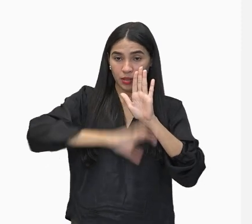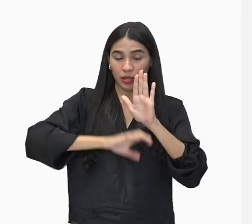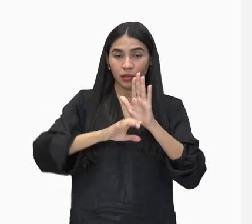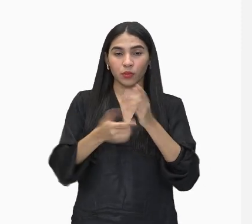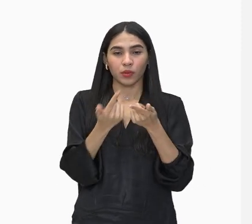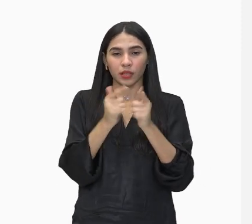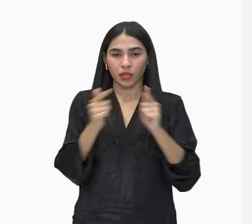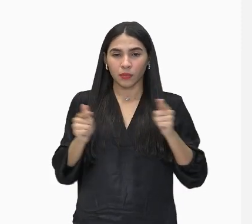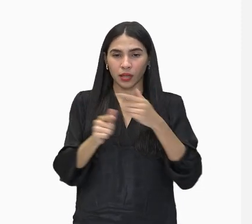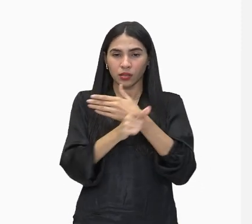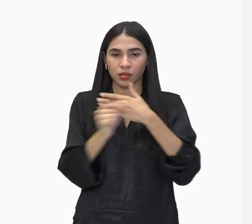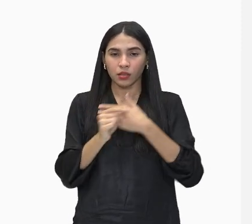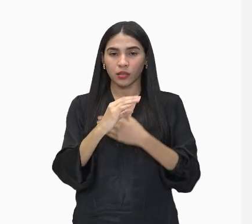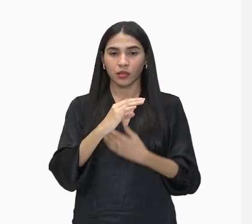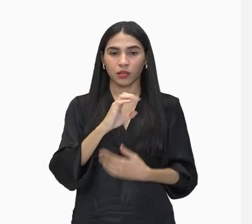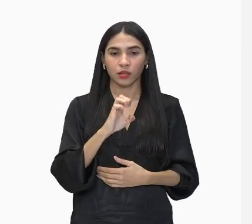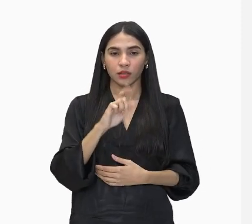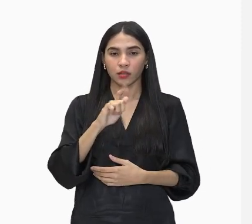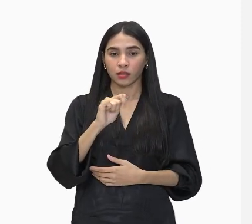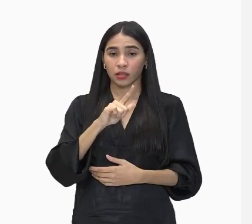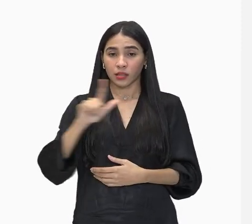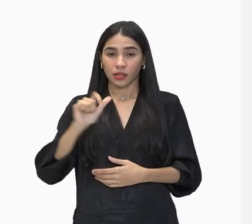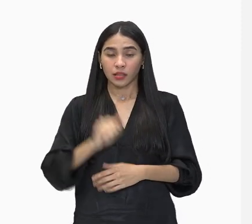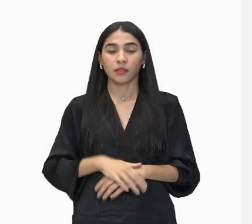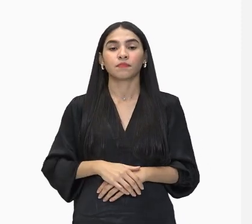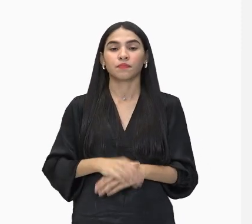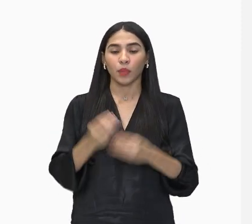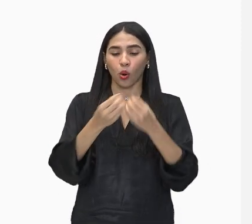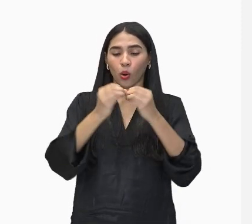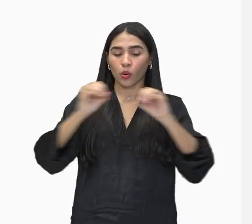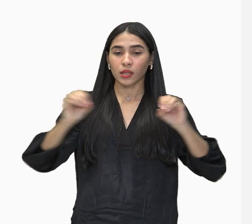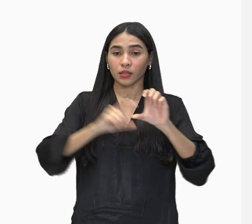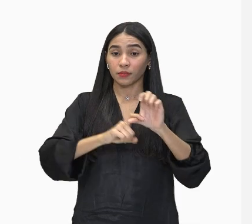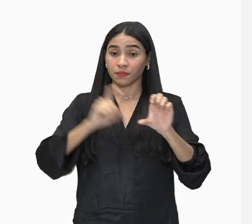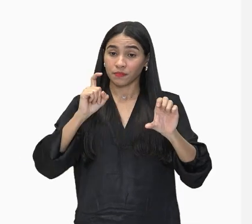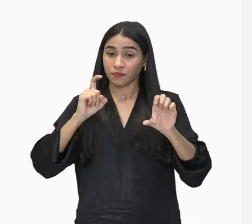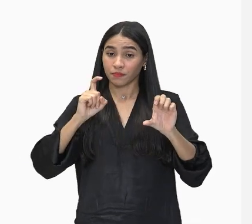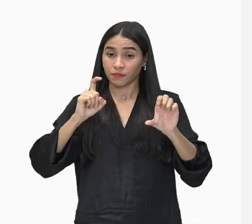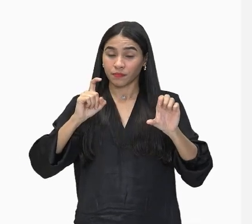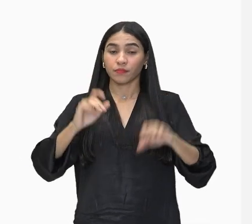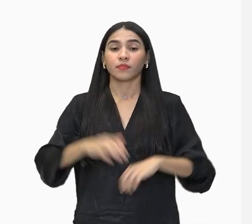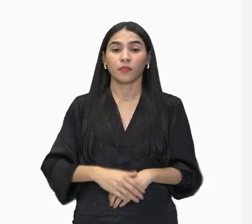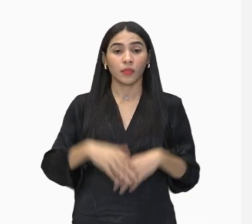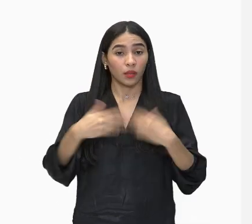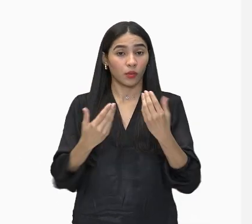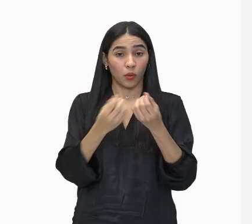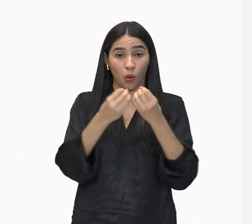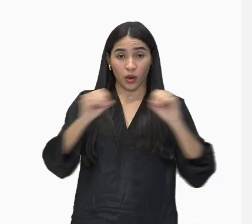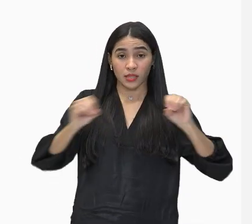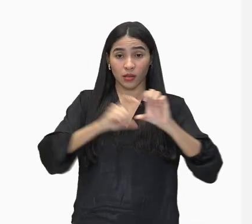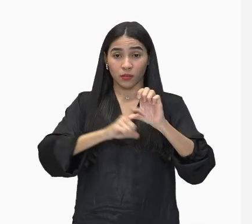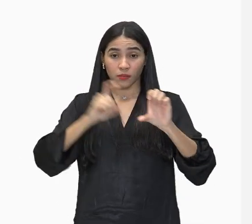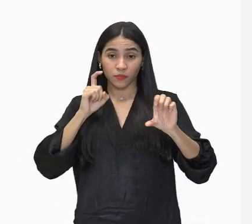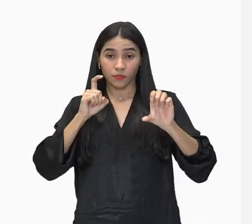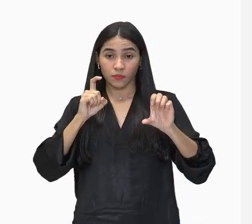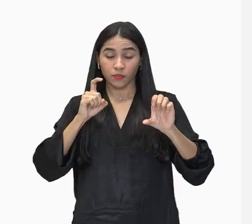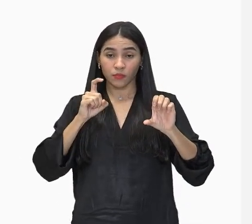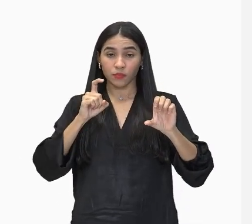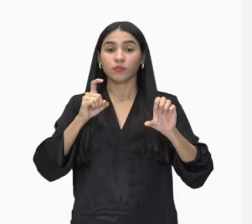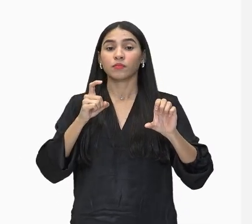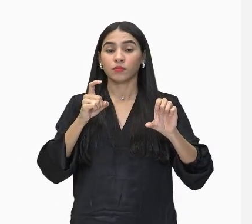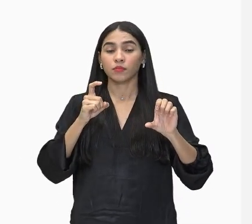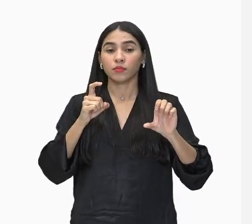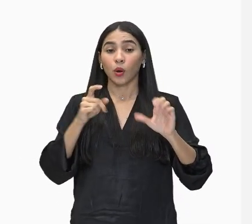gramático do Segala, é constituído de orações independentes. E esses independentes, pessoal, é do ponto de